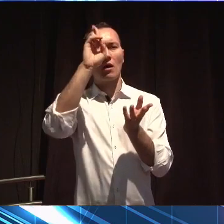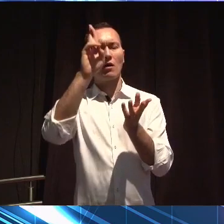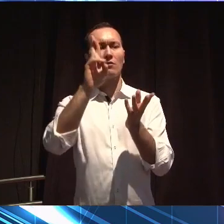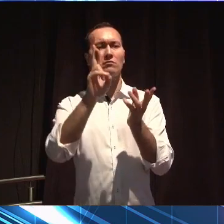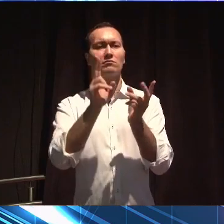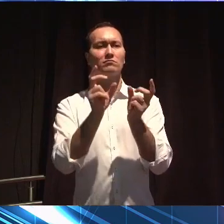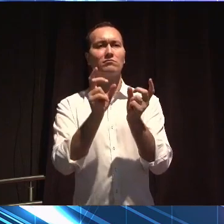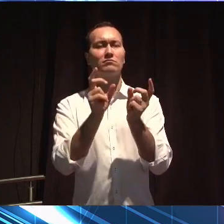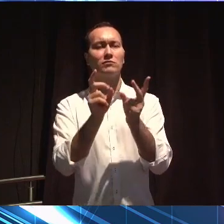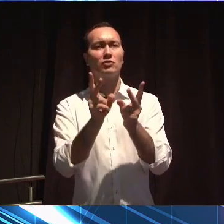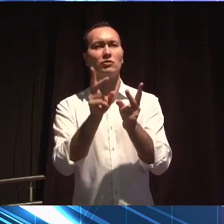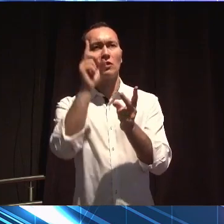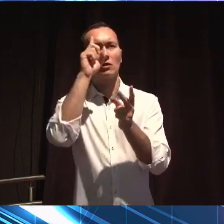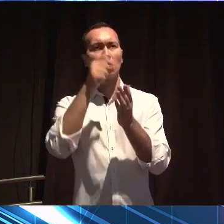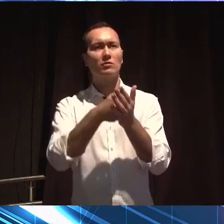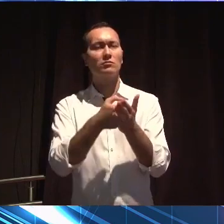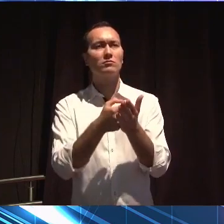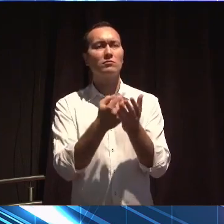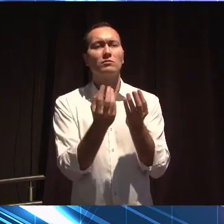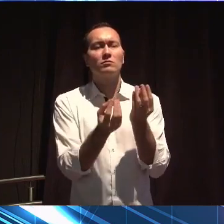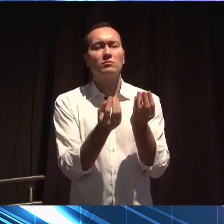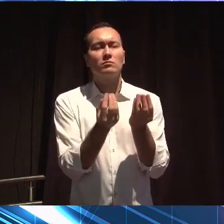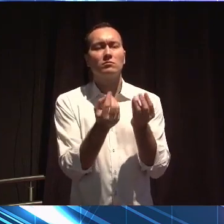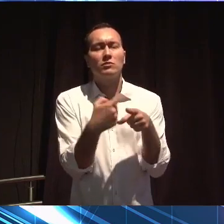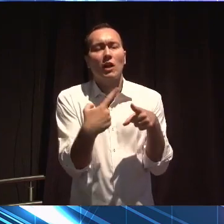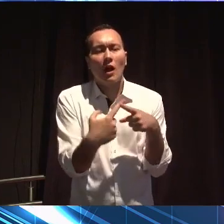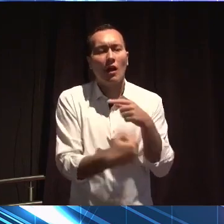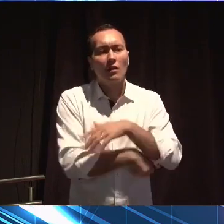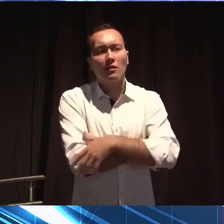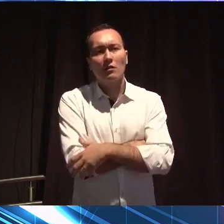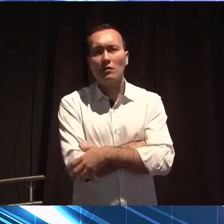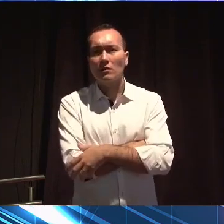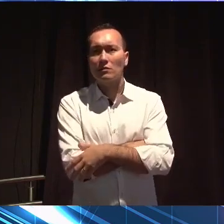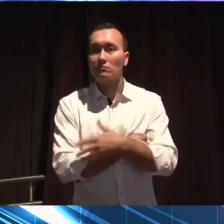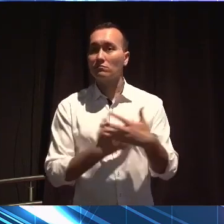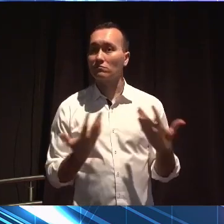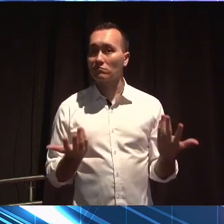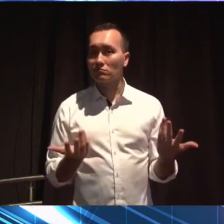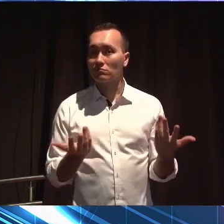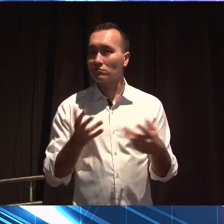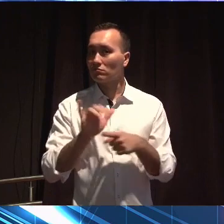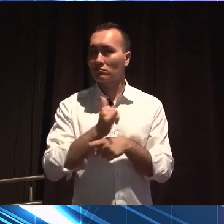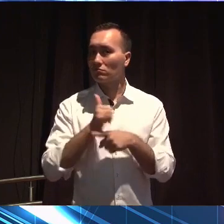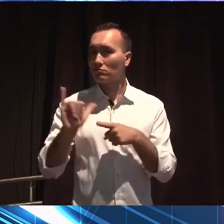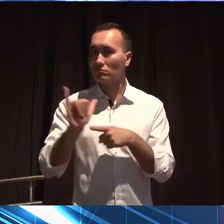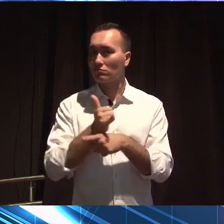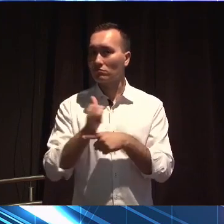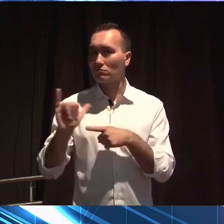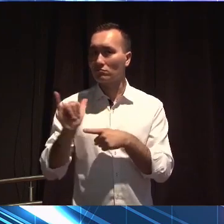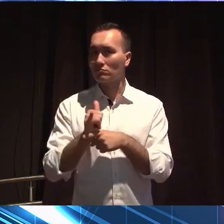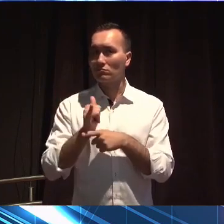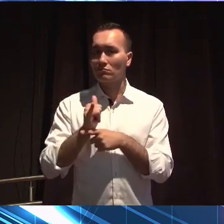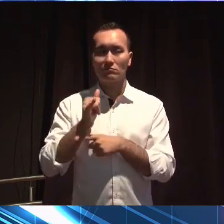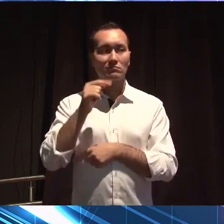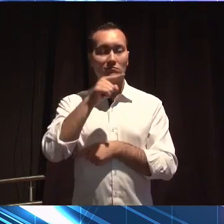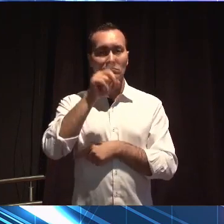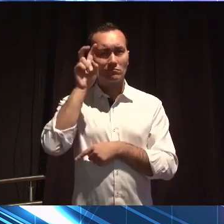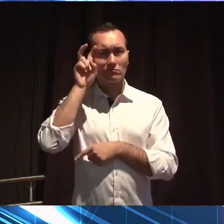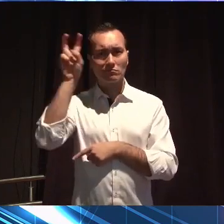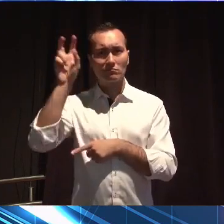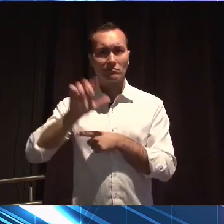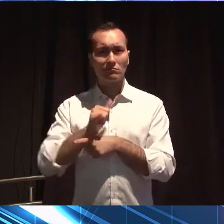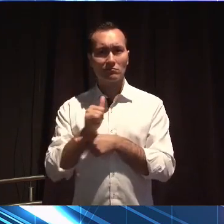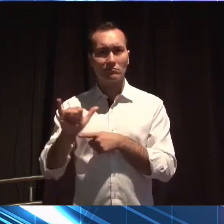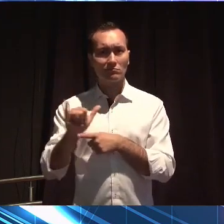Isso se chama utilizar a inteligência para a estratégia. Certo? Então, são coisas que não são tão distantes, e eventualmente você não precisa pensar